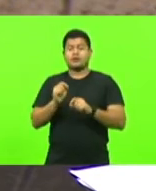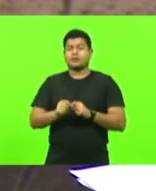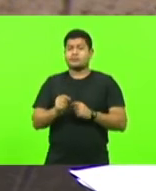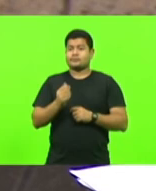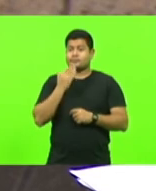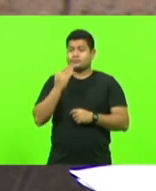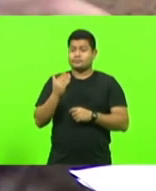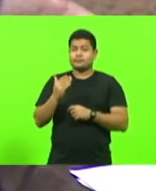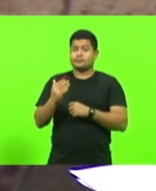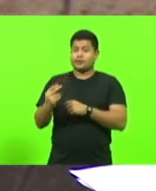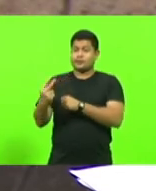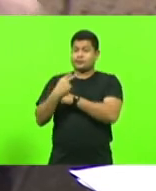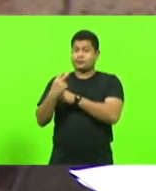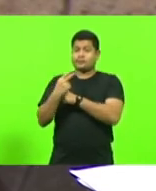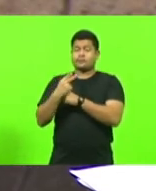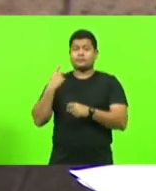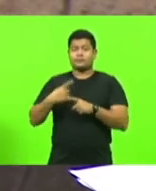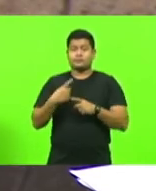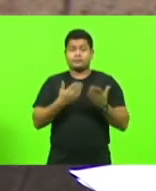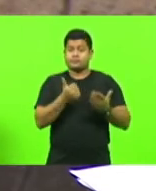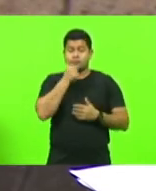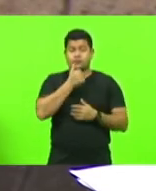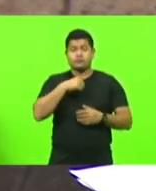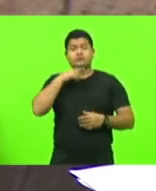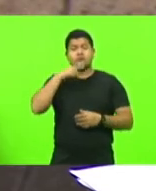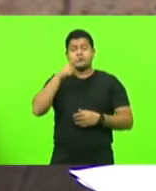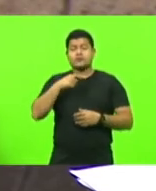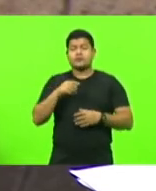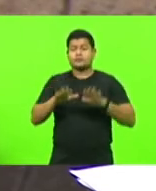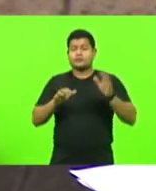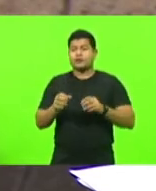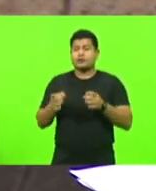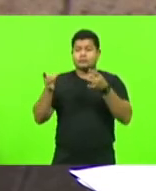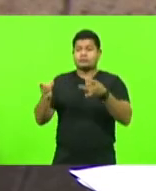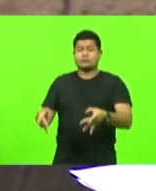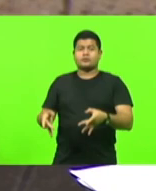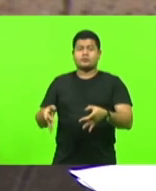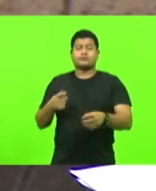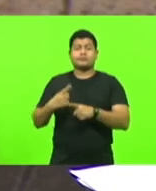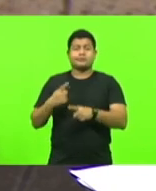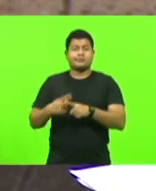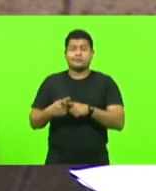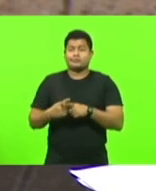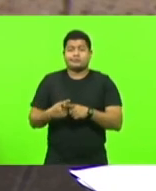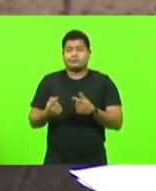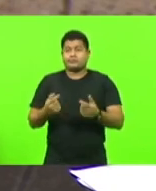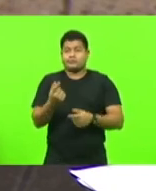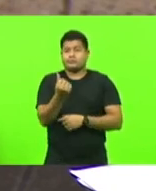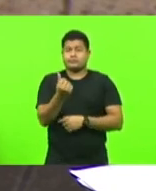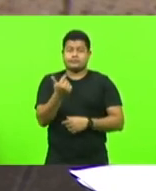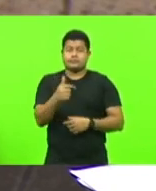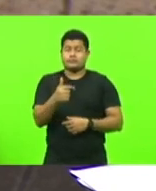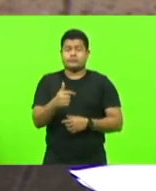Há muitas vezes a mulher não sai de casa altamente porque não tem essa autonomia financeira então É nesse sentido que o nosso projeto está tramitando